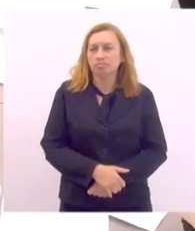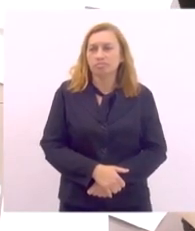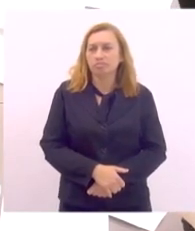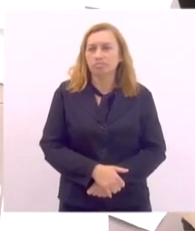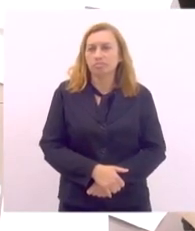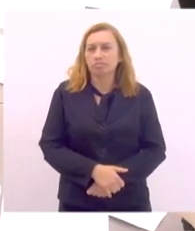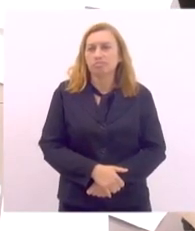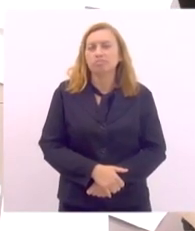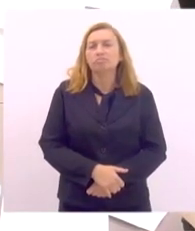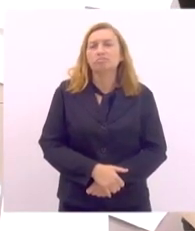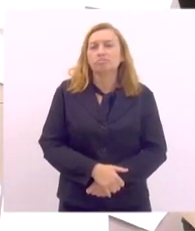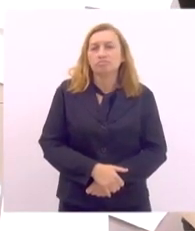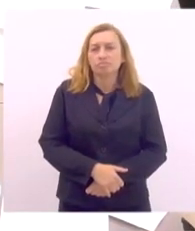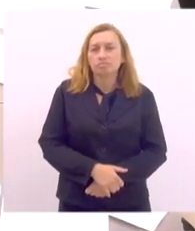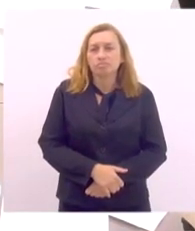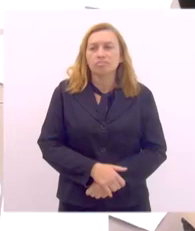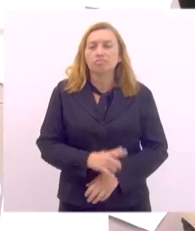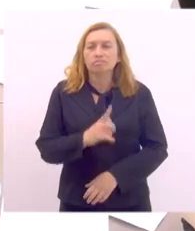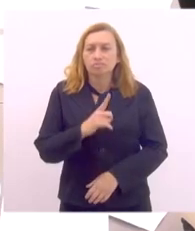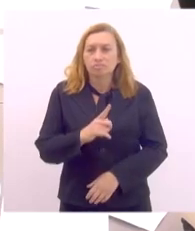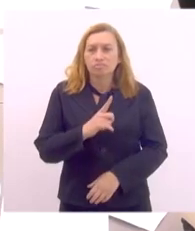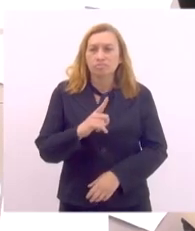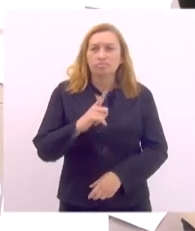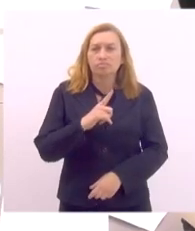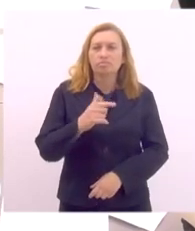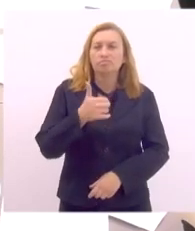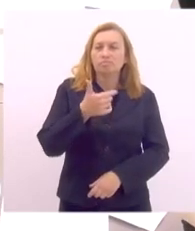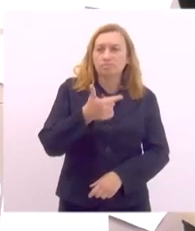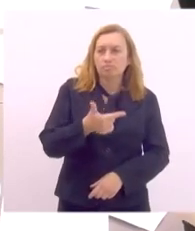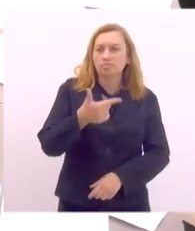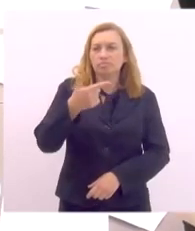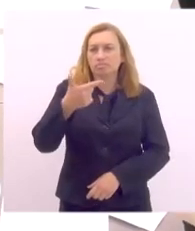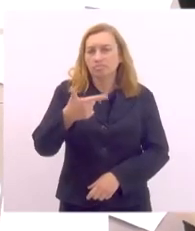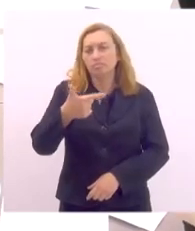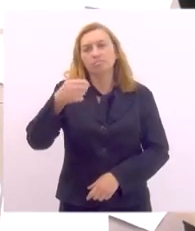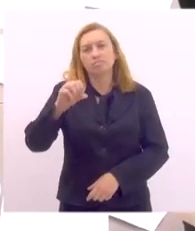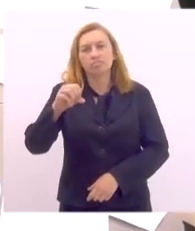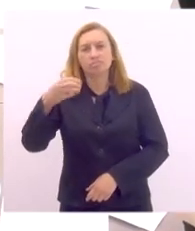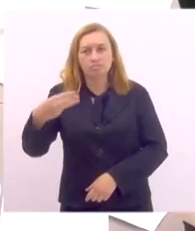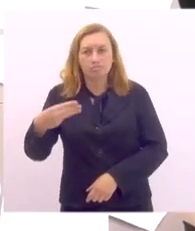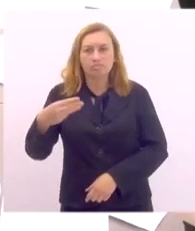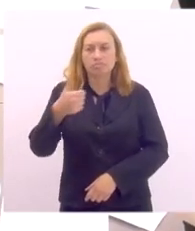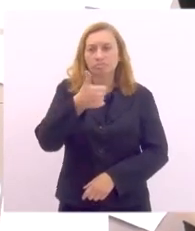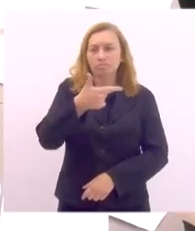é que tem a vedação expressa aqui do artigo 6º. Tem 213, tem 210. Eu confesso que eu sou